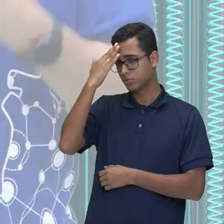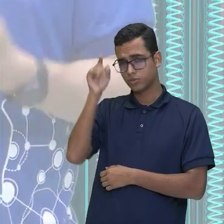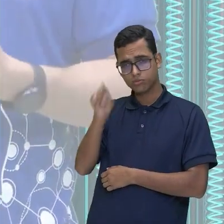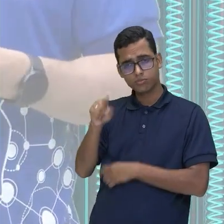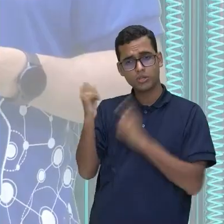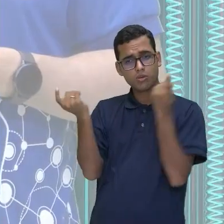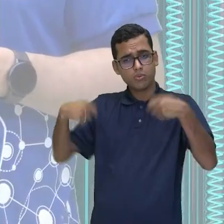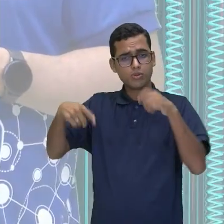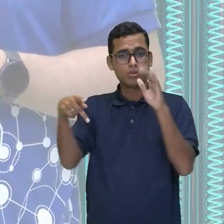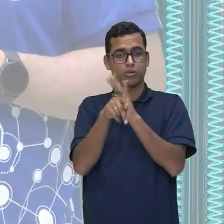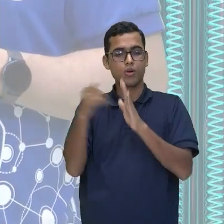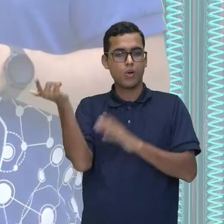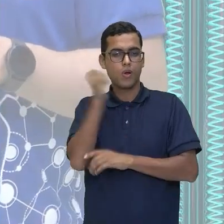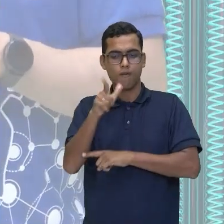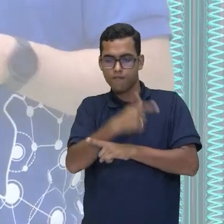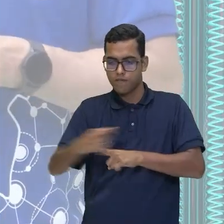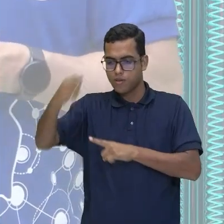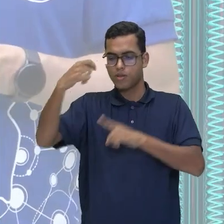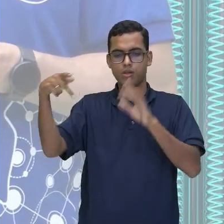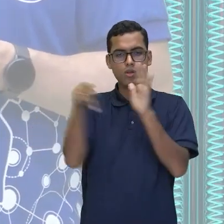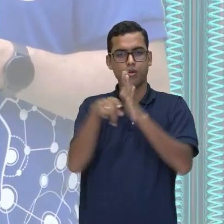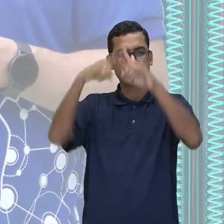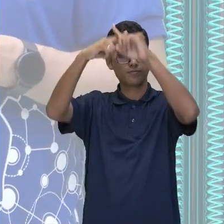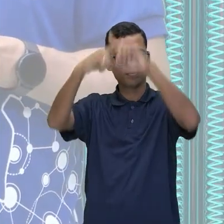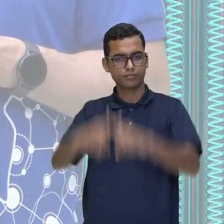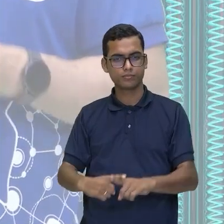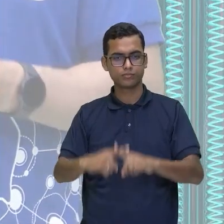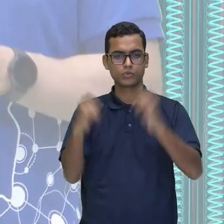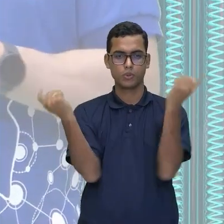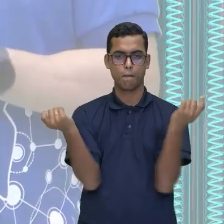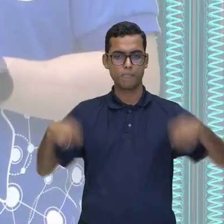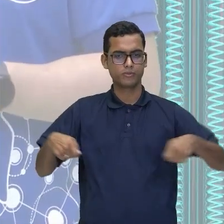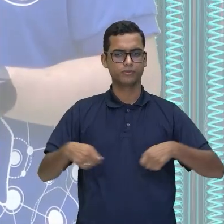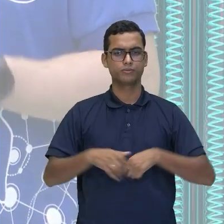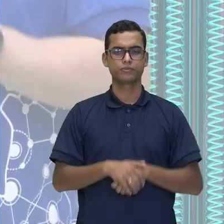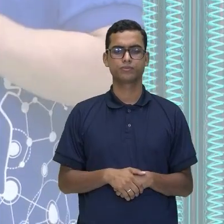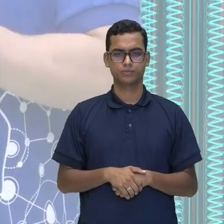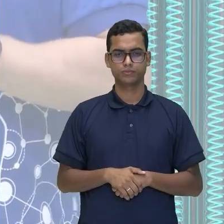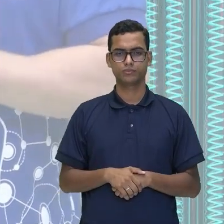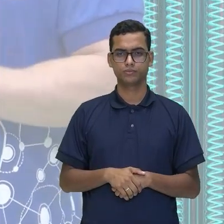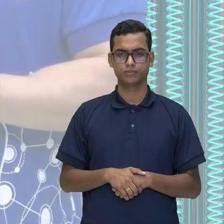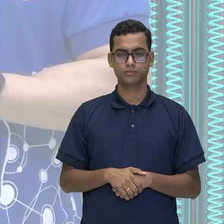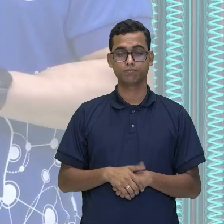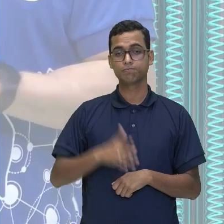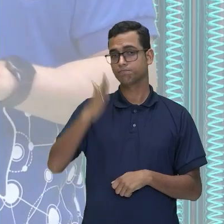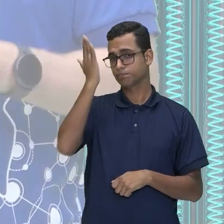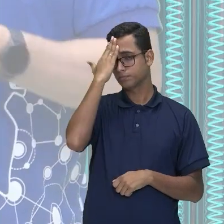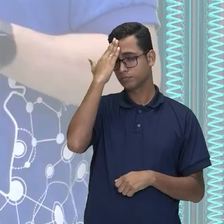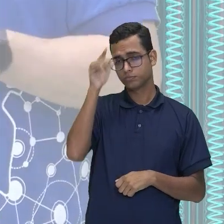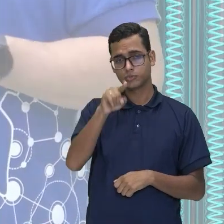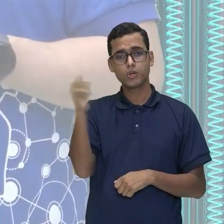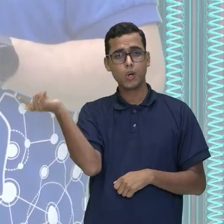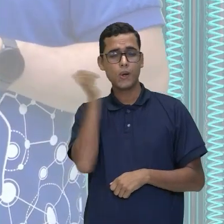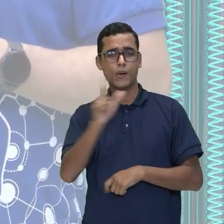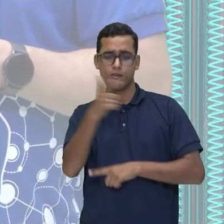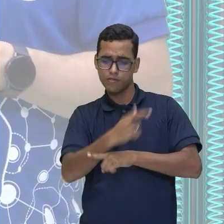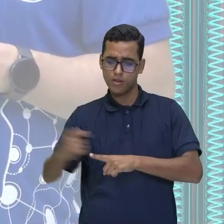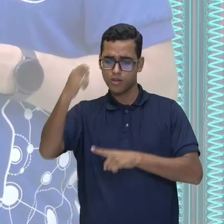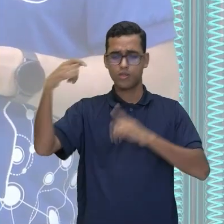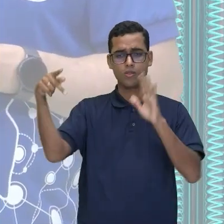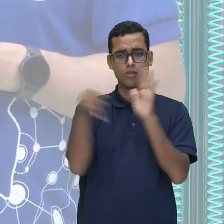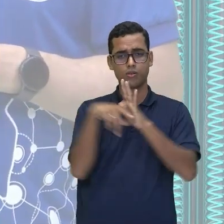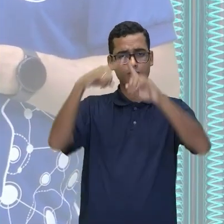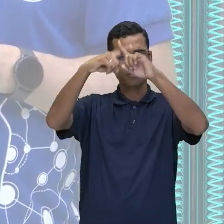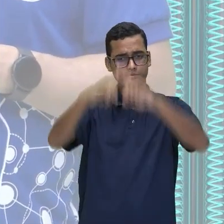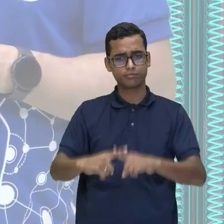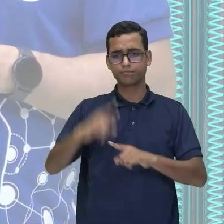então também possibilidade. I know you can win the competition. Eu sei que você pode vencer, que você pode ganhar a